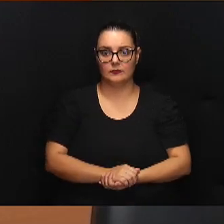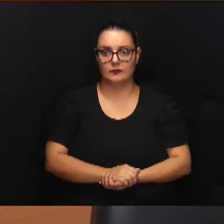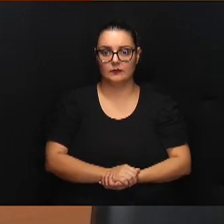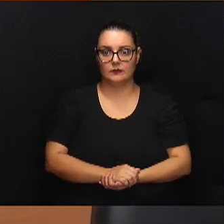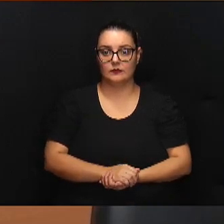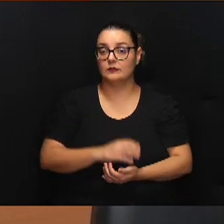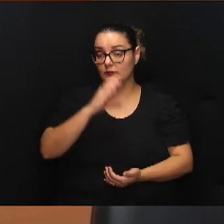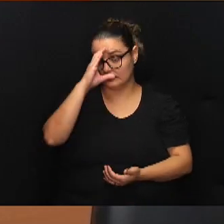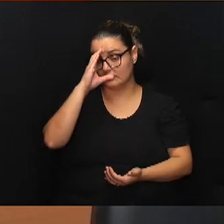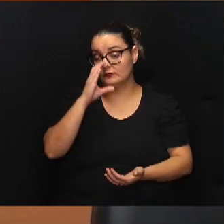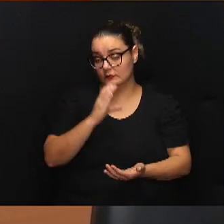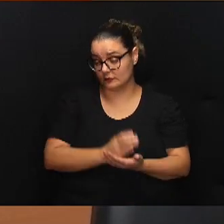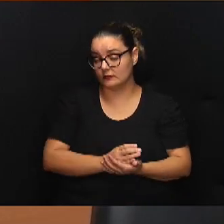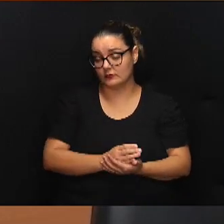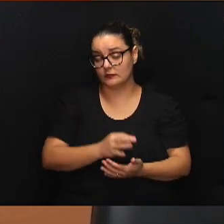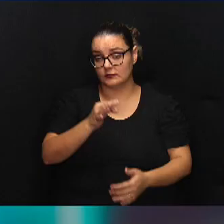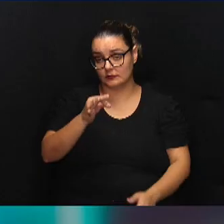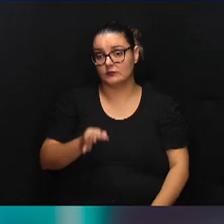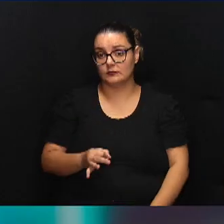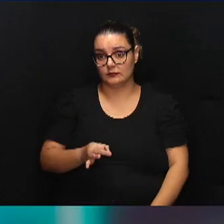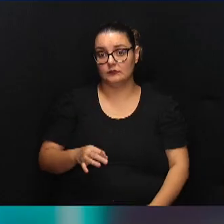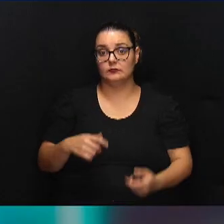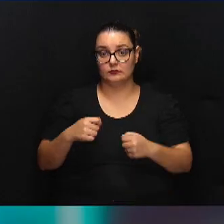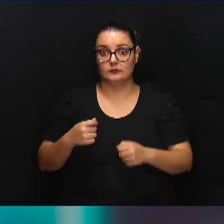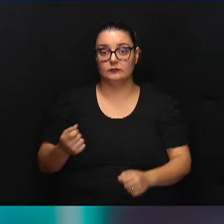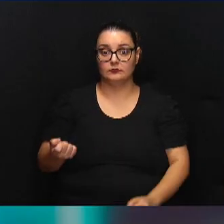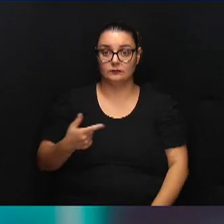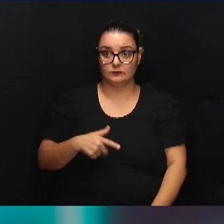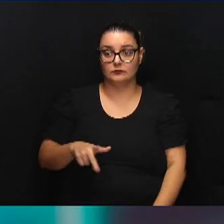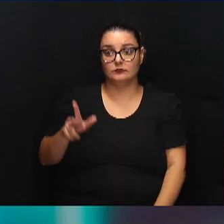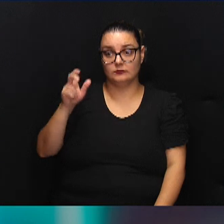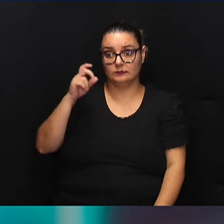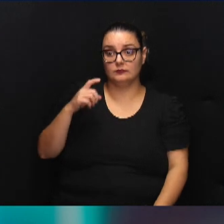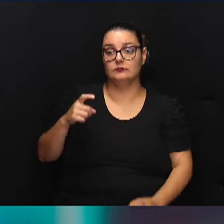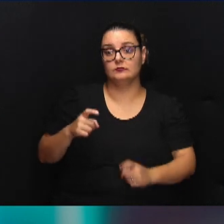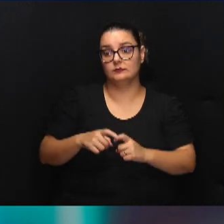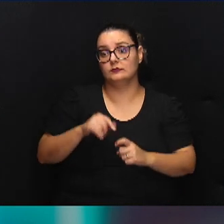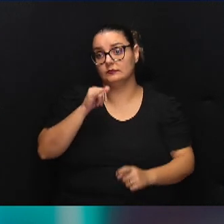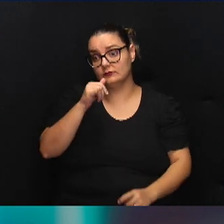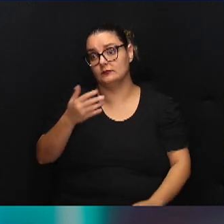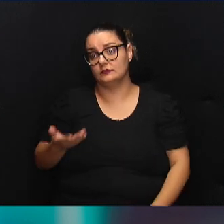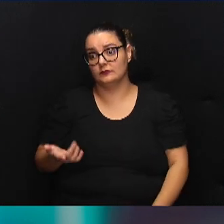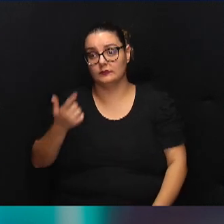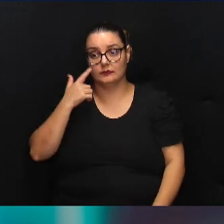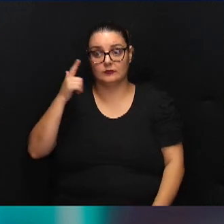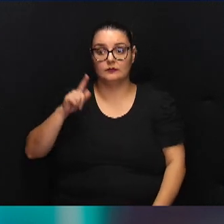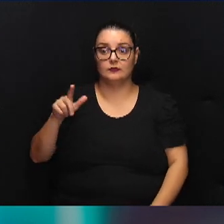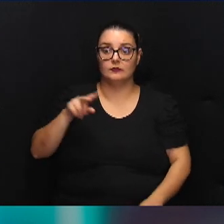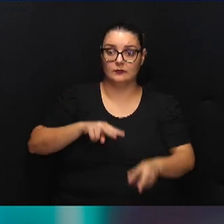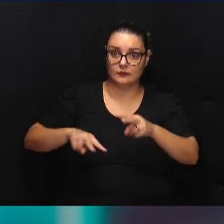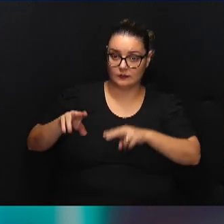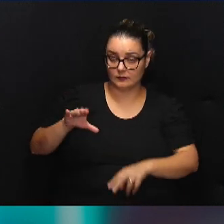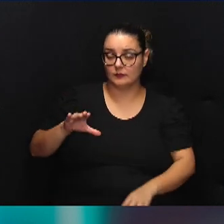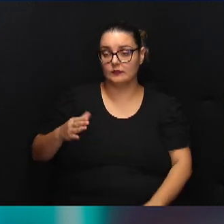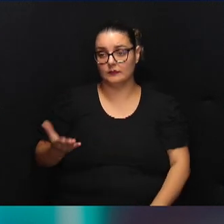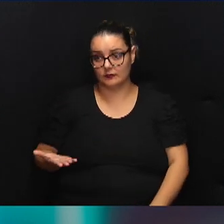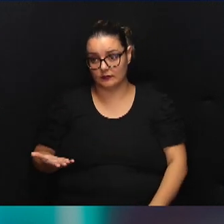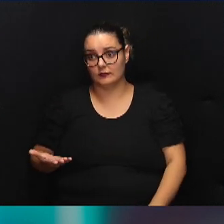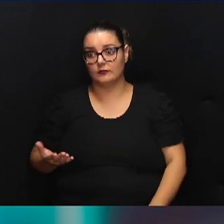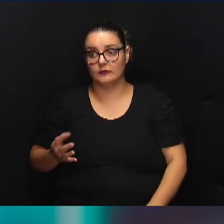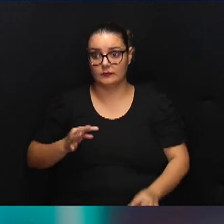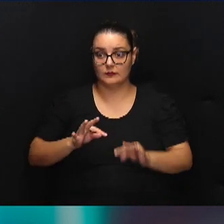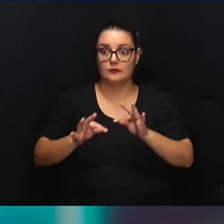convicção, né, dessa necessidade até do que quando ouve um médico falando, né. Lógico que é importante ter a visão científica, a visão